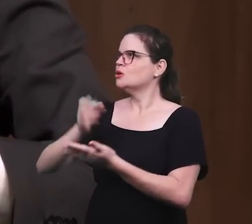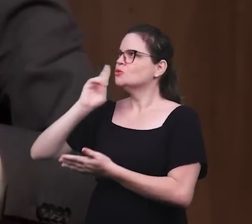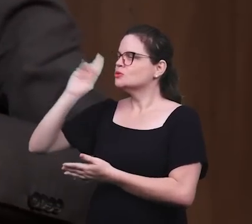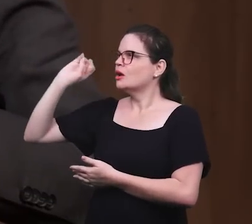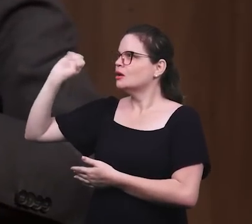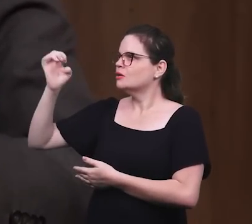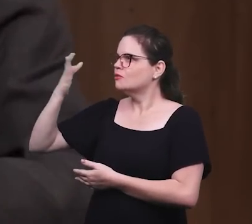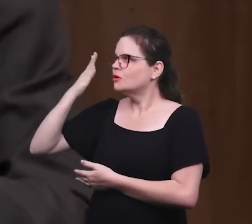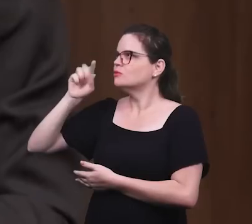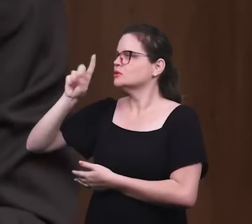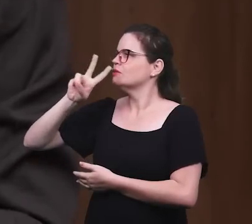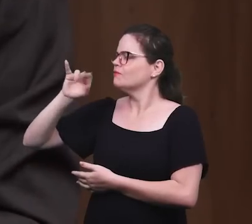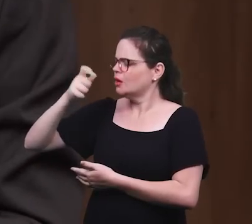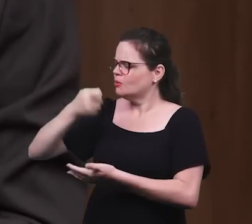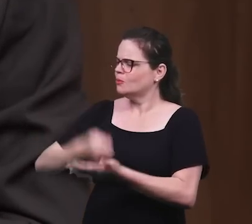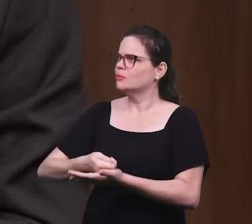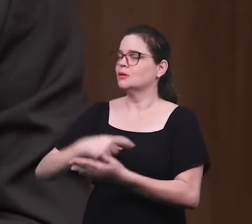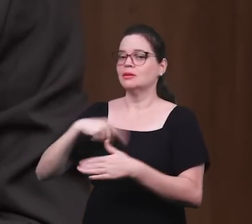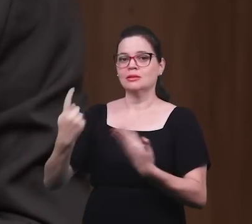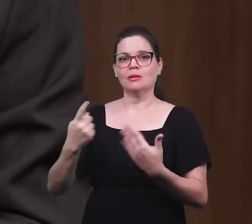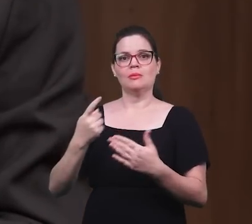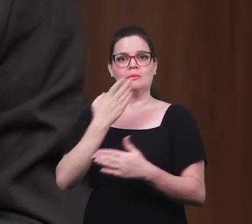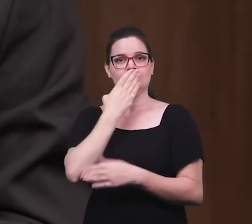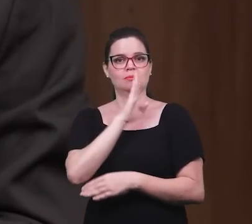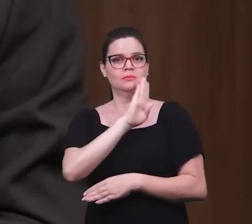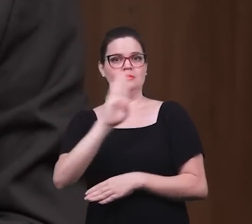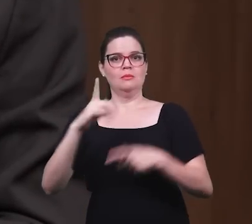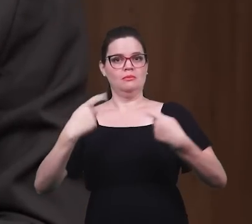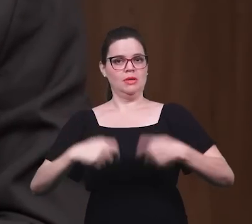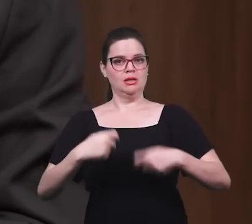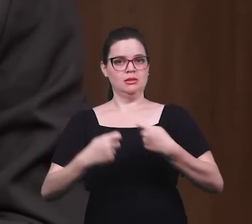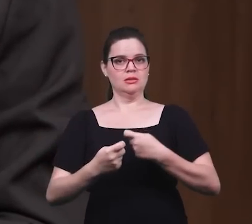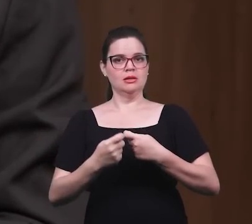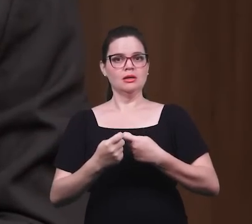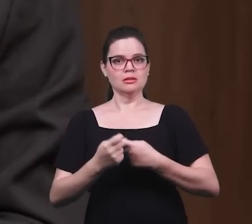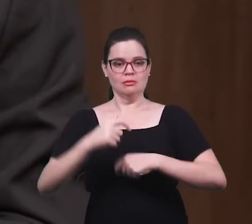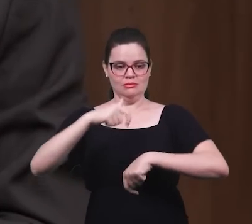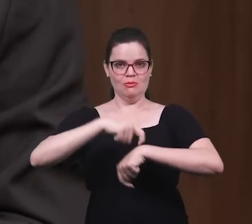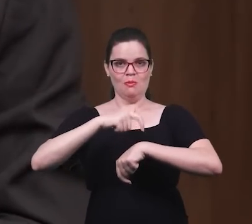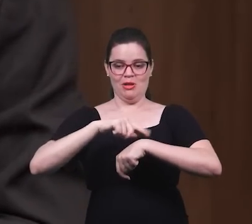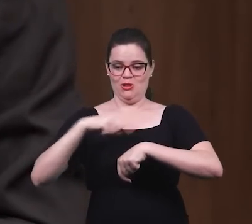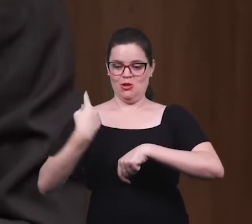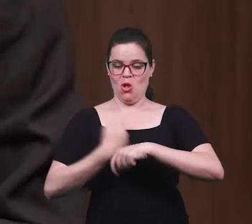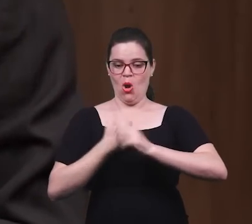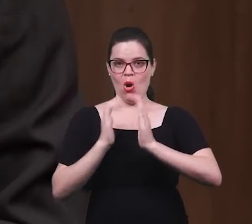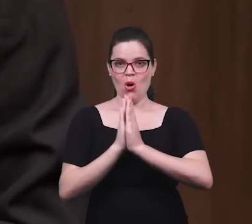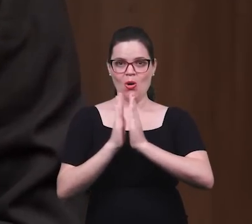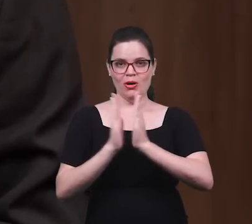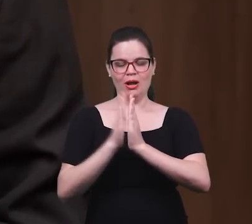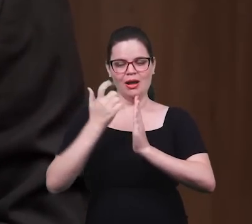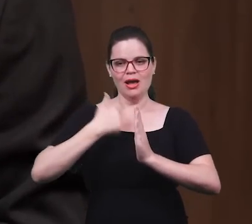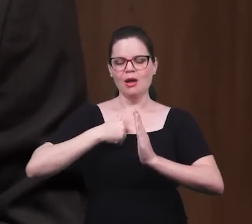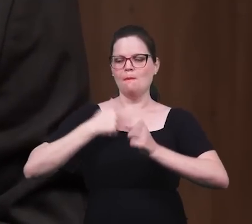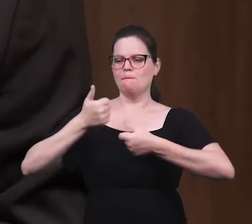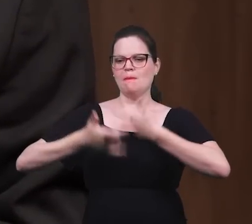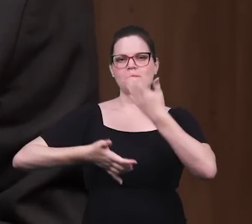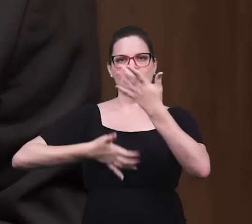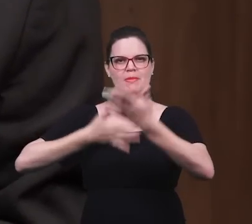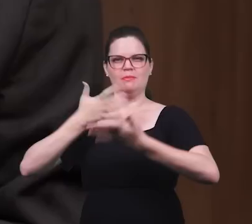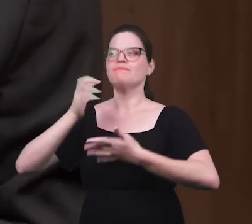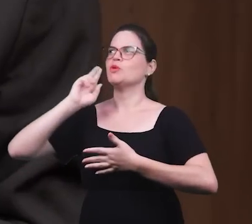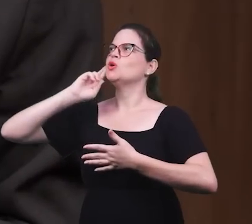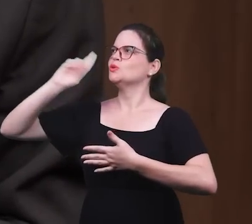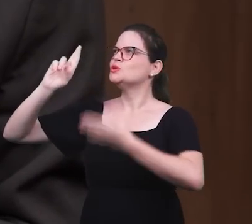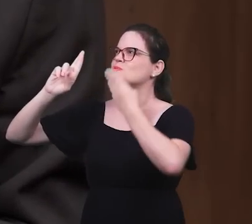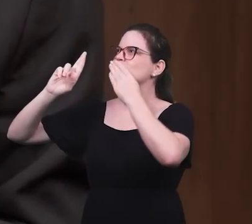promessas, elas devem estar nas nossas orações, porque nisso você acha graça diante do Senhor e